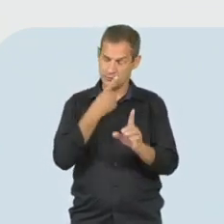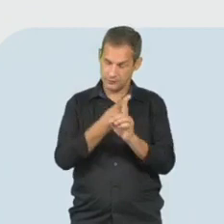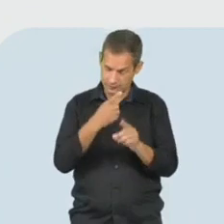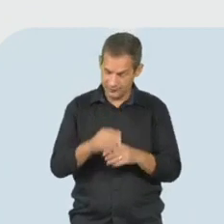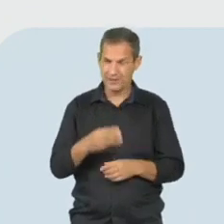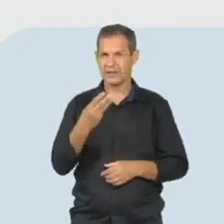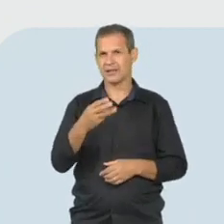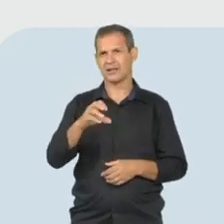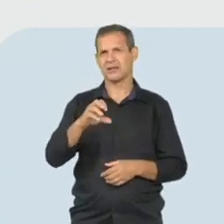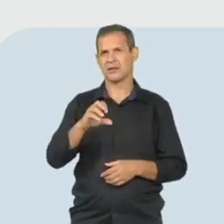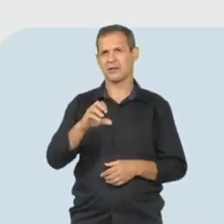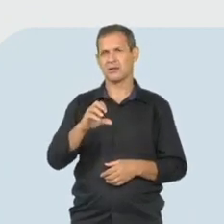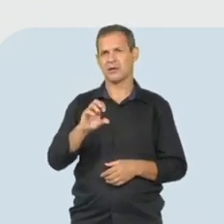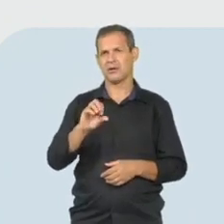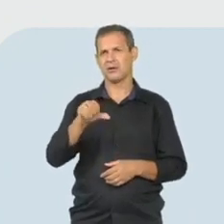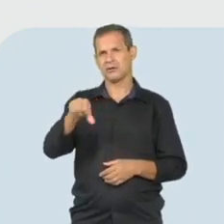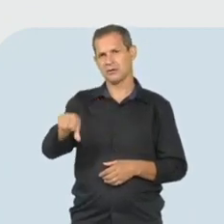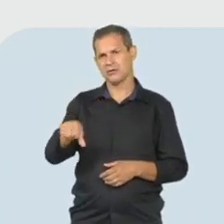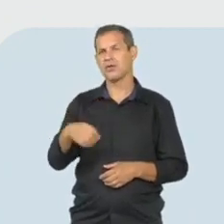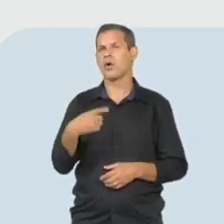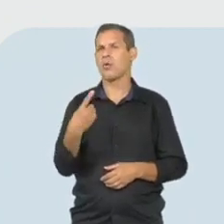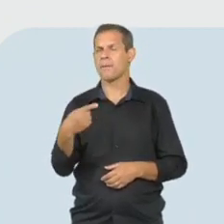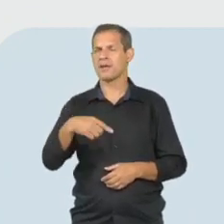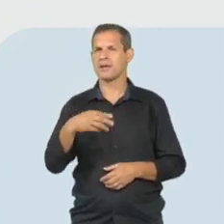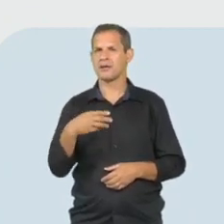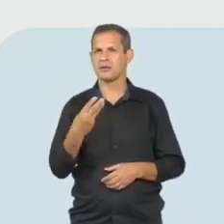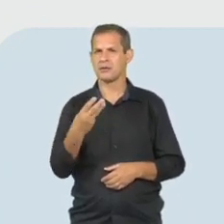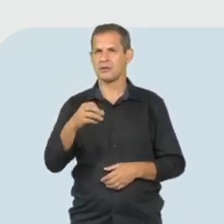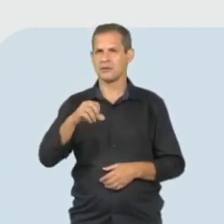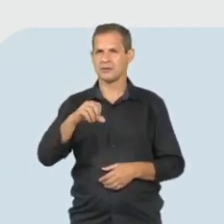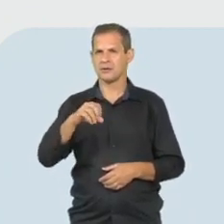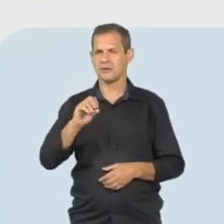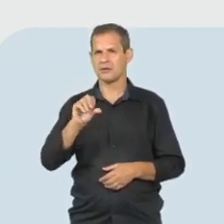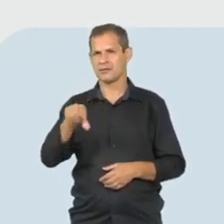que é o 309. 1 inteiro menos 309 vai dar